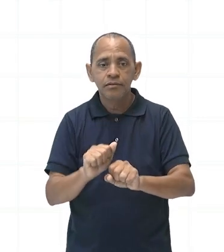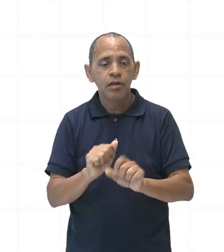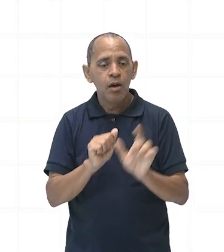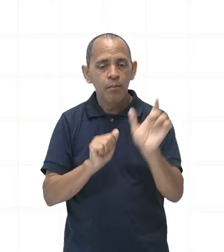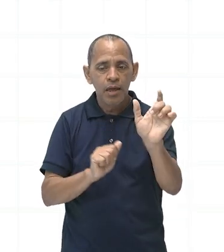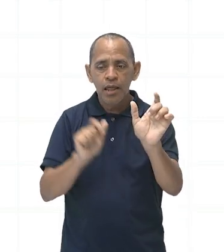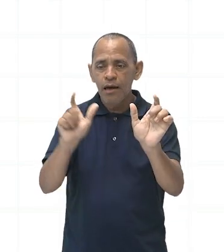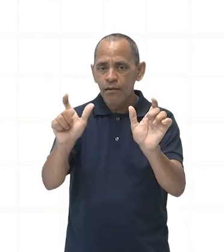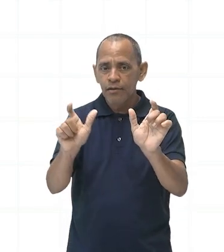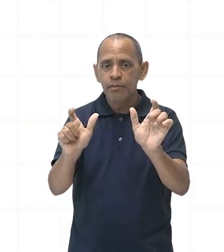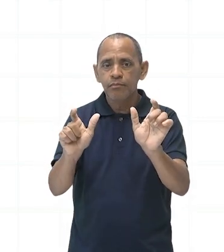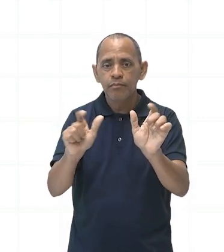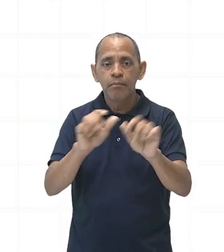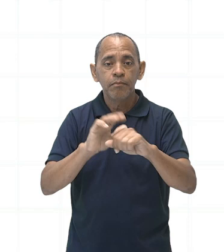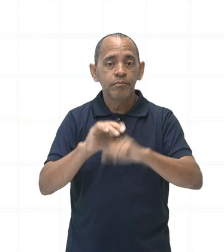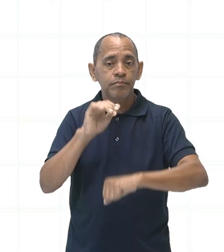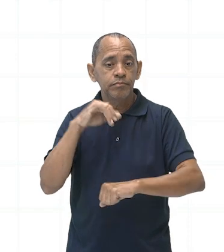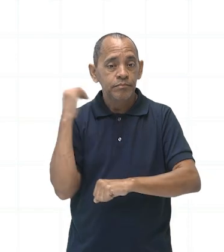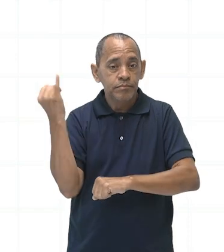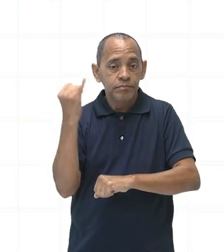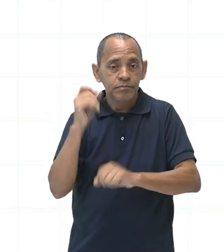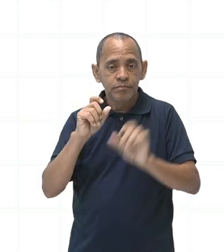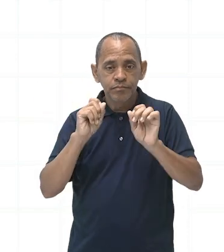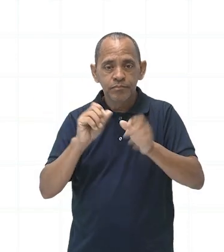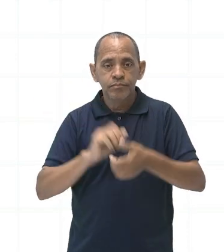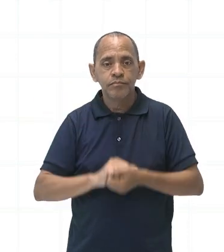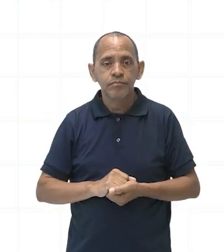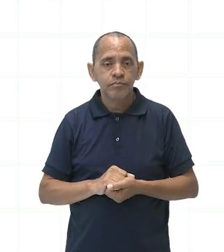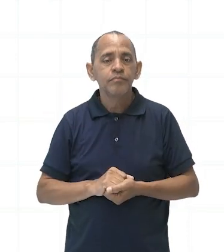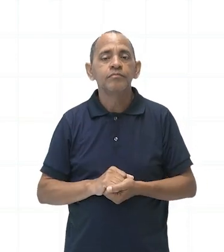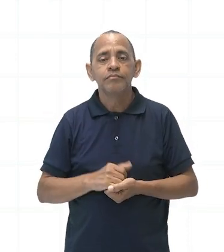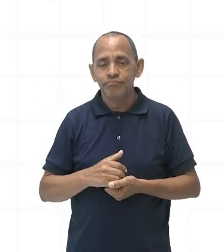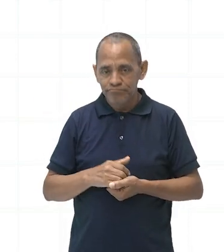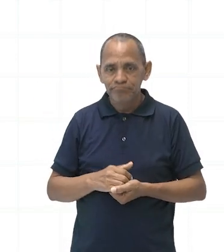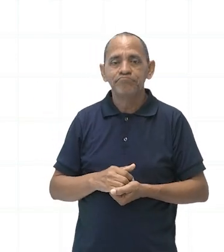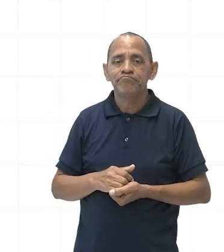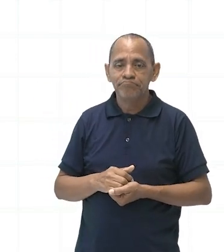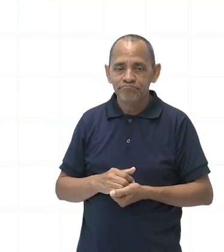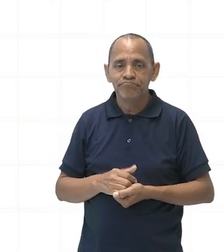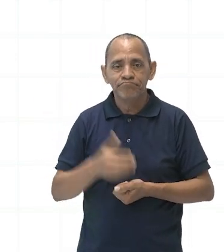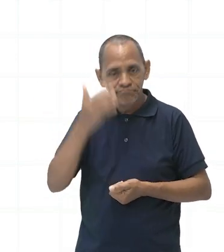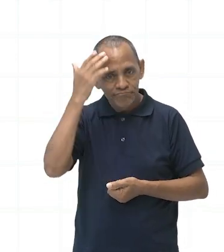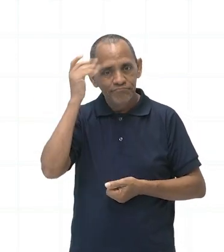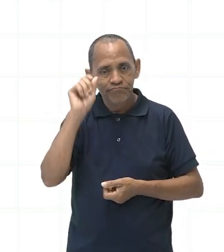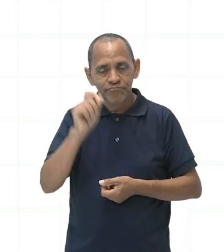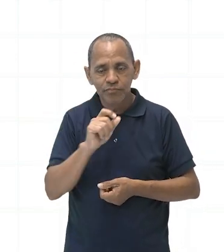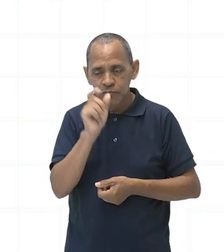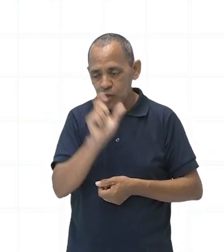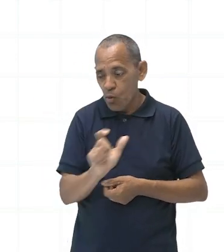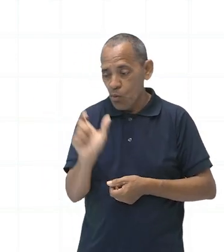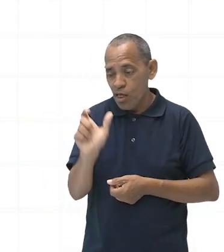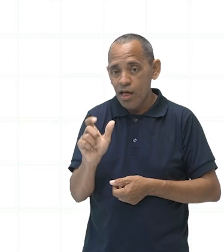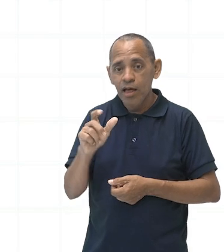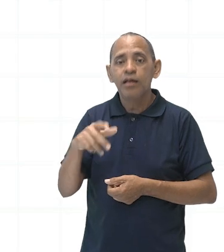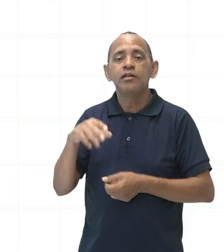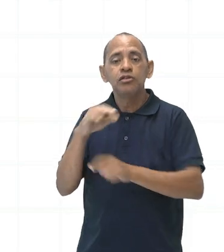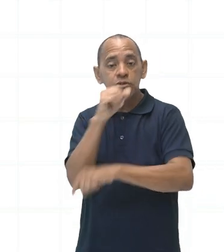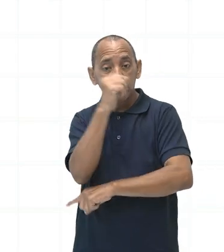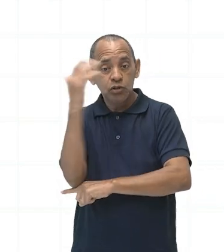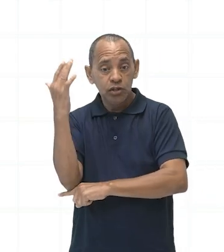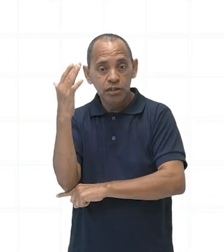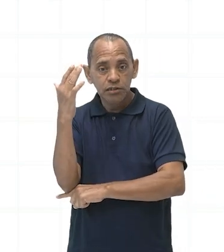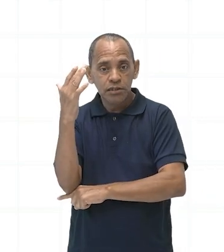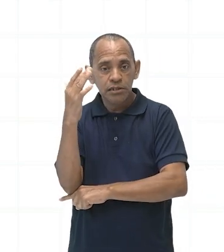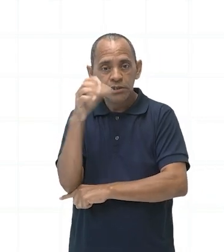mais importante? Já sabemos que é a palavra natureza. Tenta tirar a palavra natureza aí do enunciado para você ver o